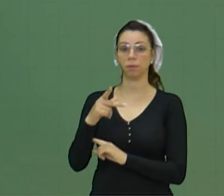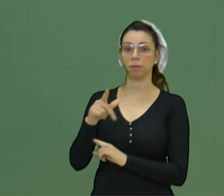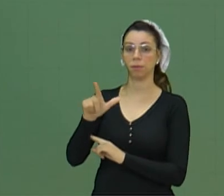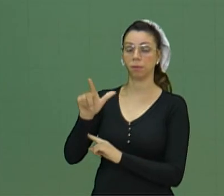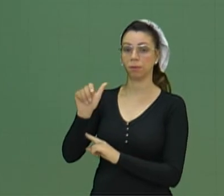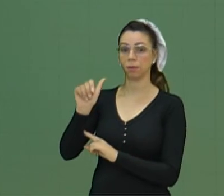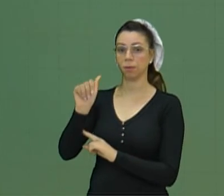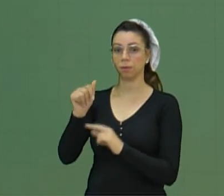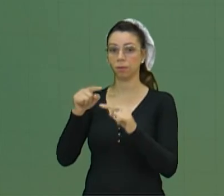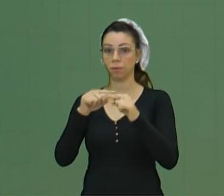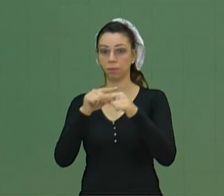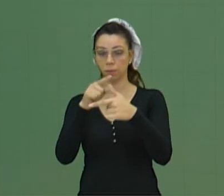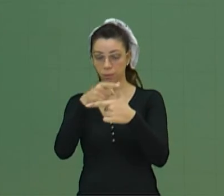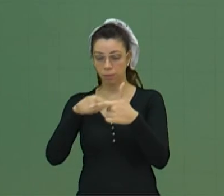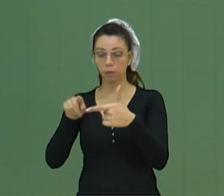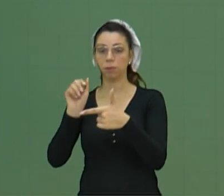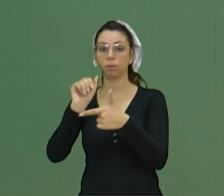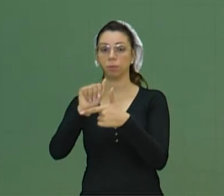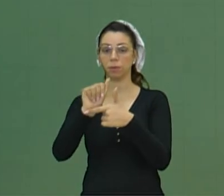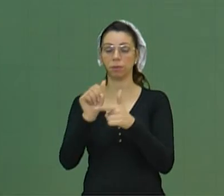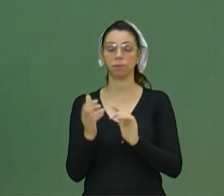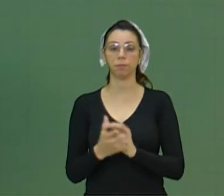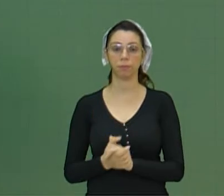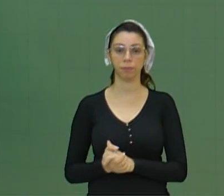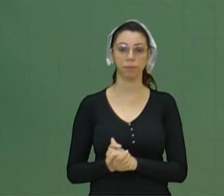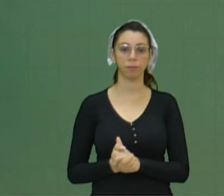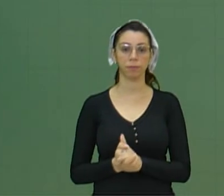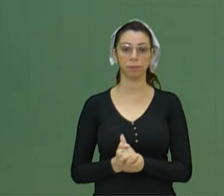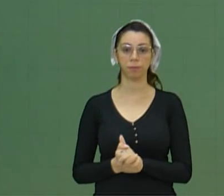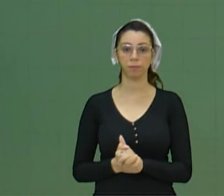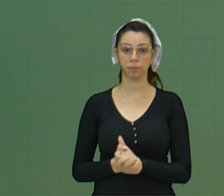dizendo que se nós